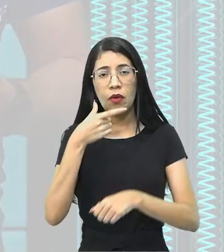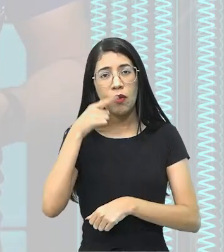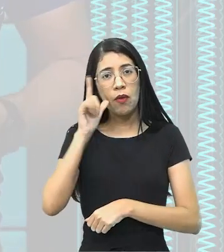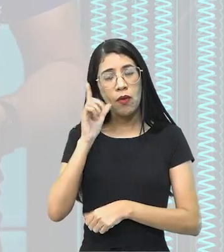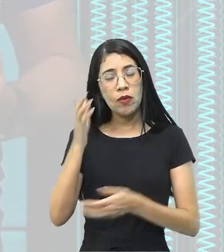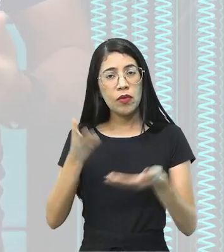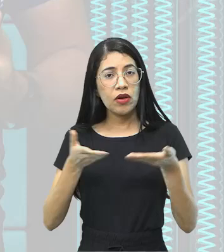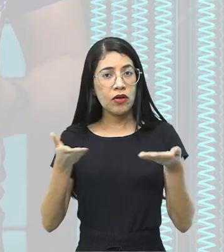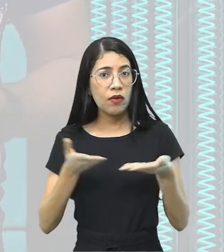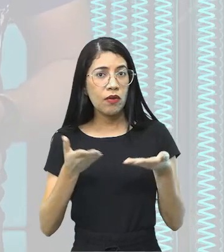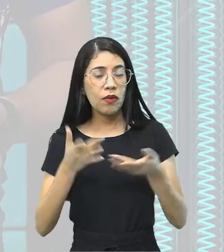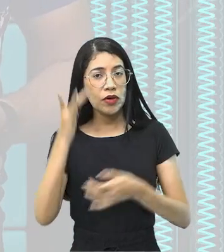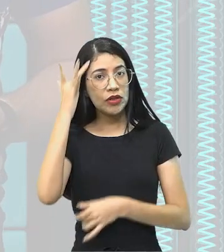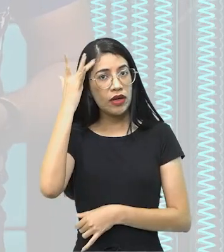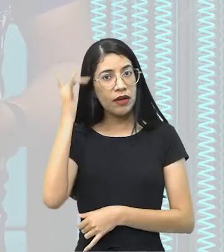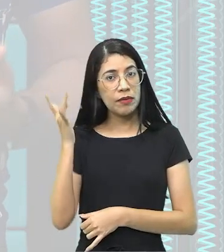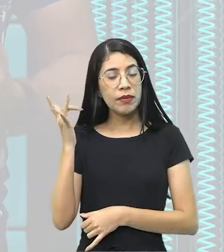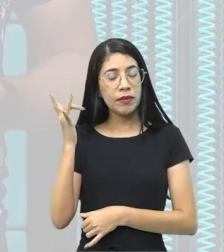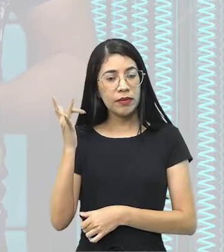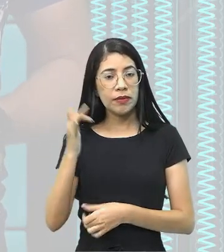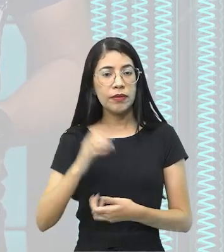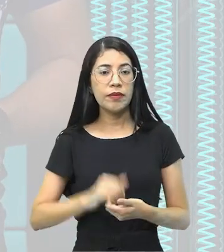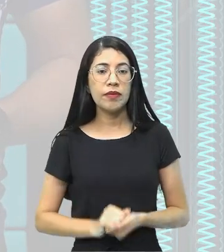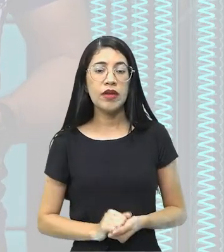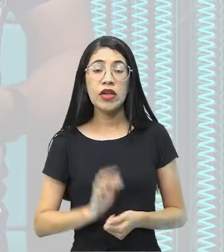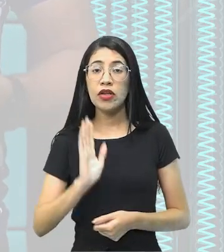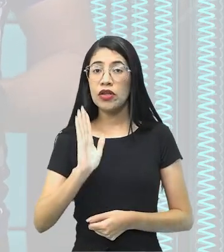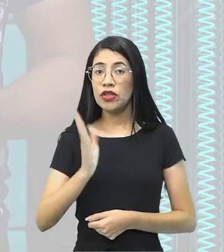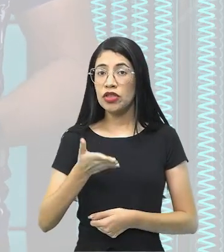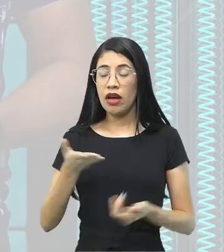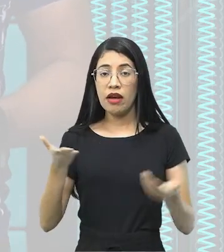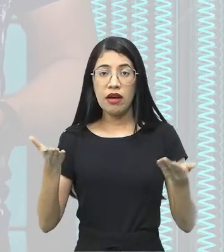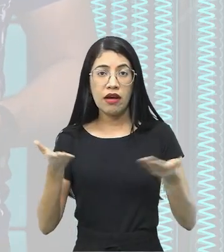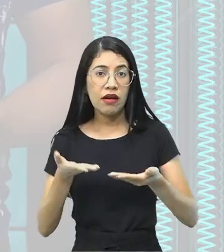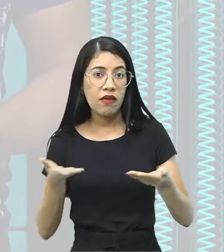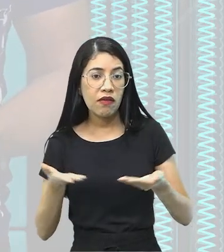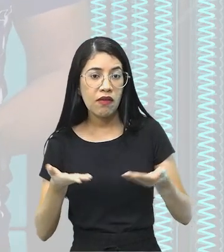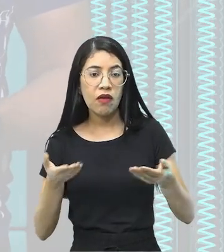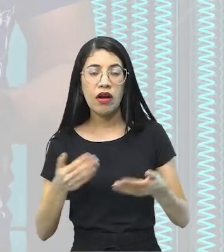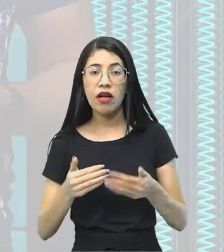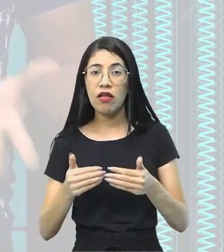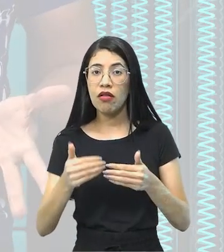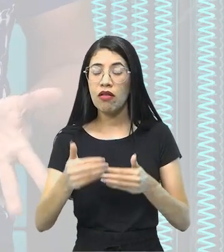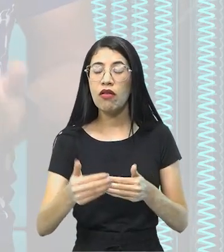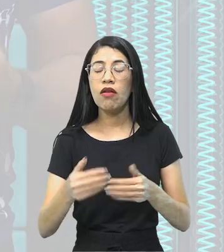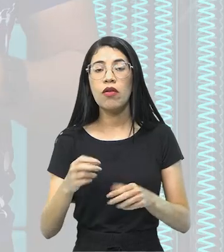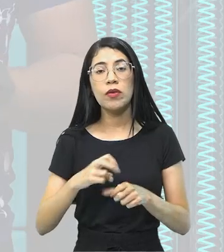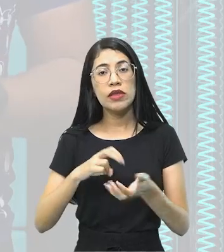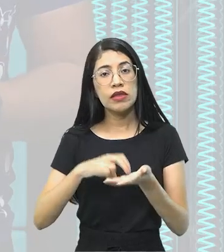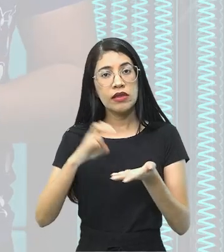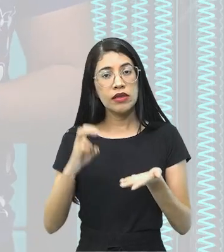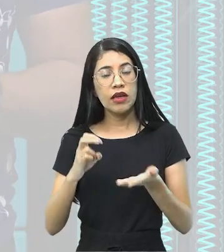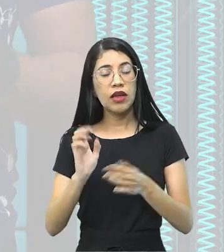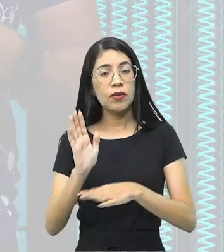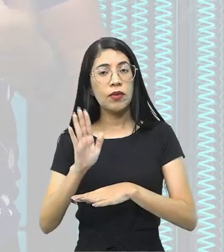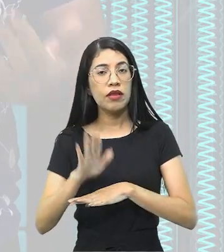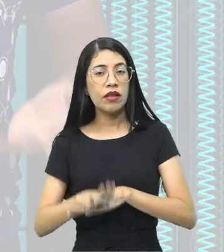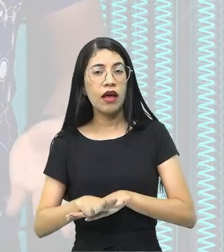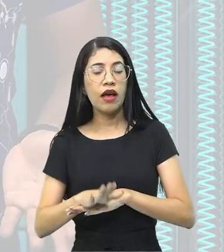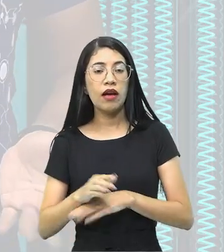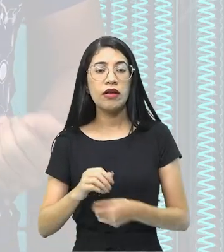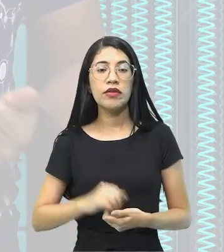Ontem, hoje, amanhã, já, agora, logo, cedo,